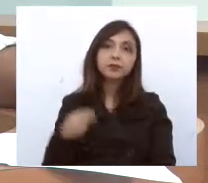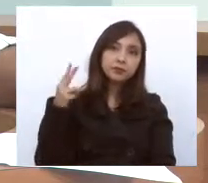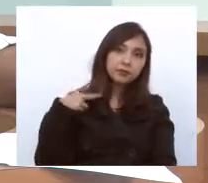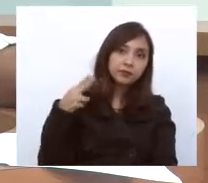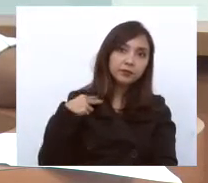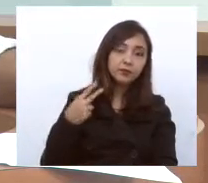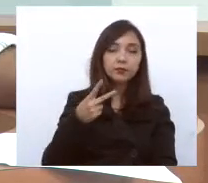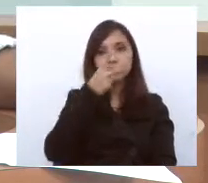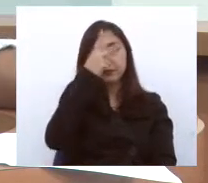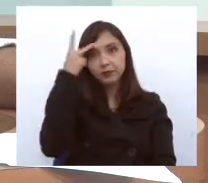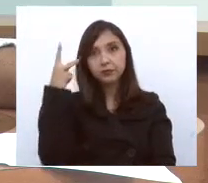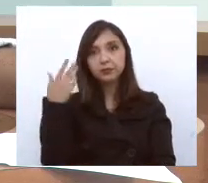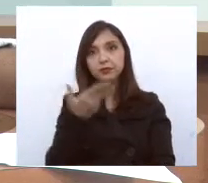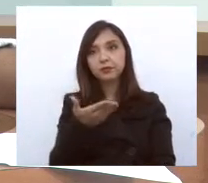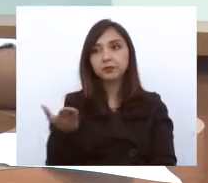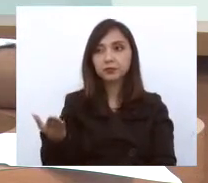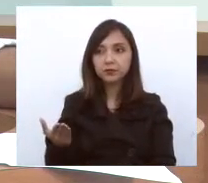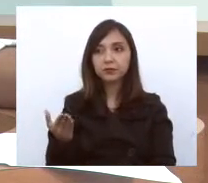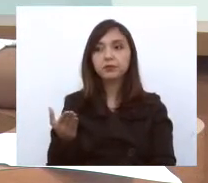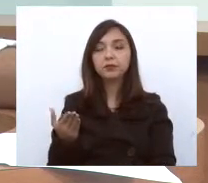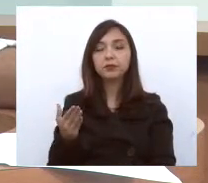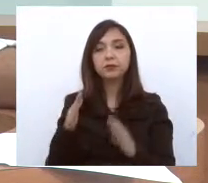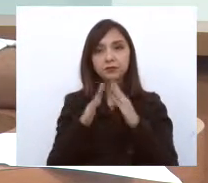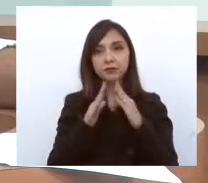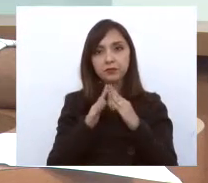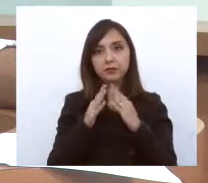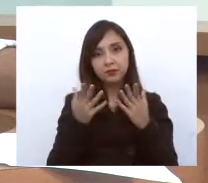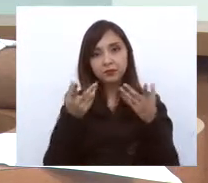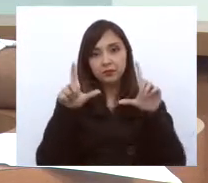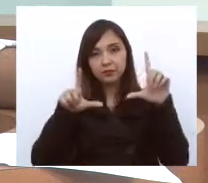vereadores e público que nos assiste em casa,